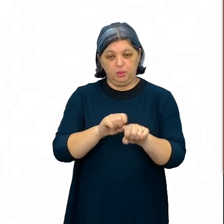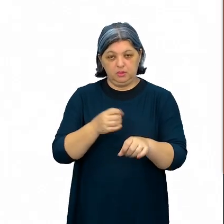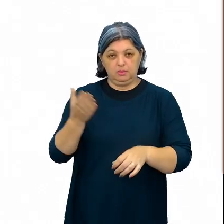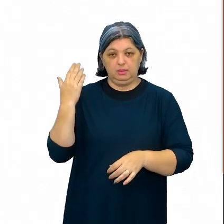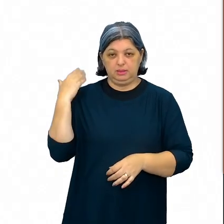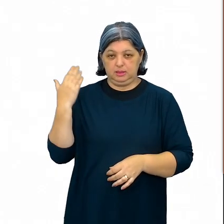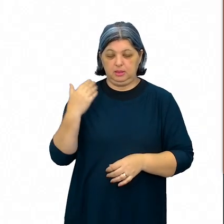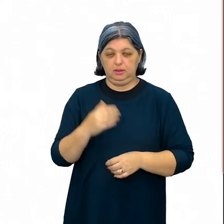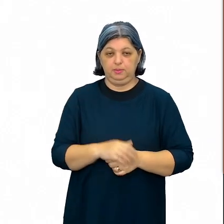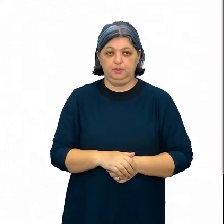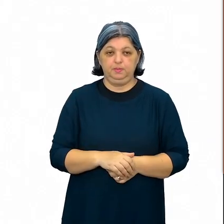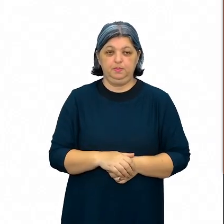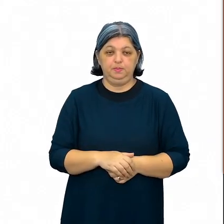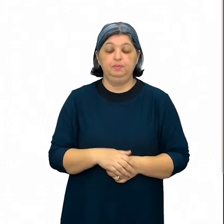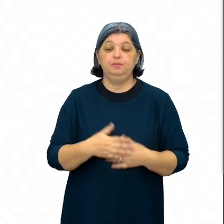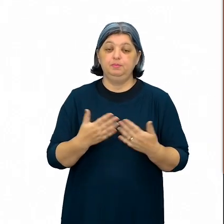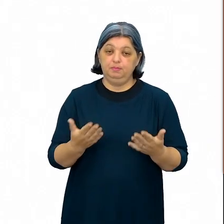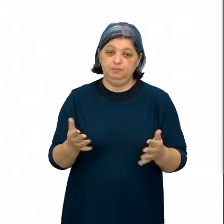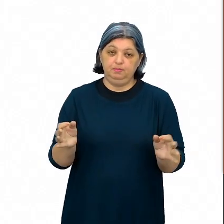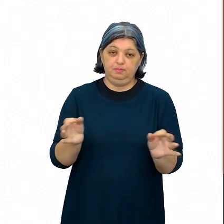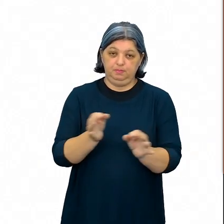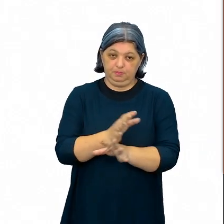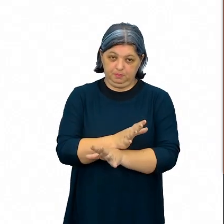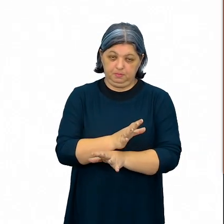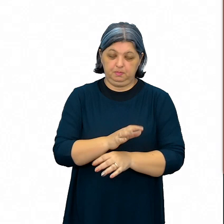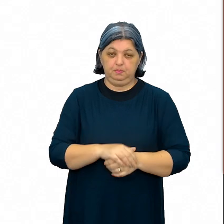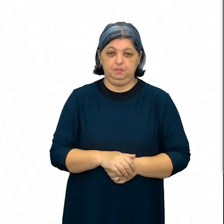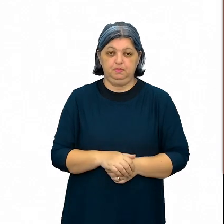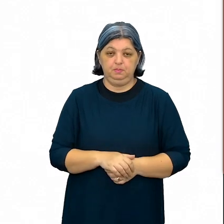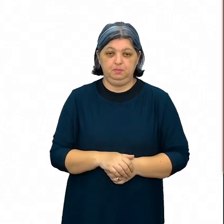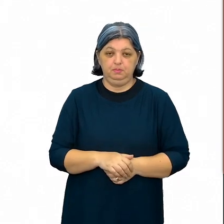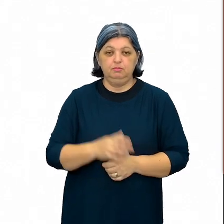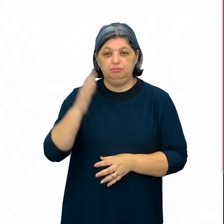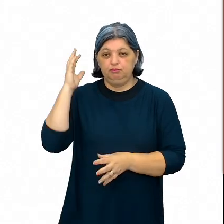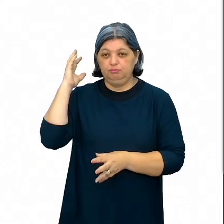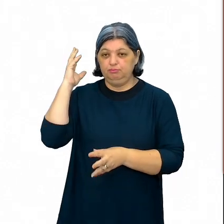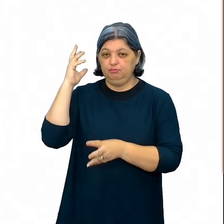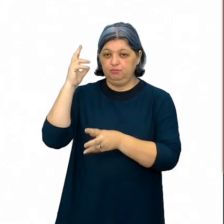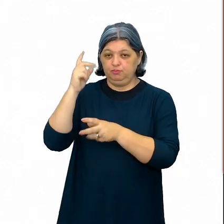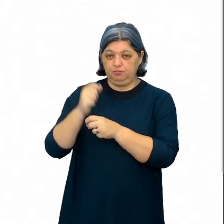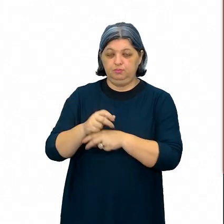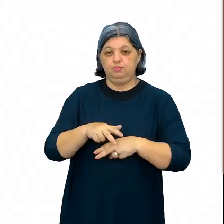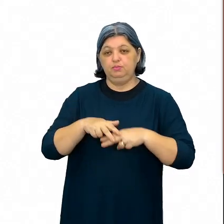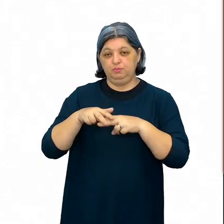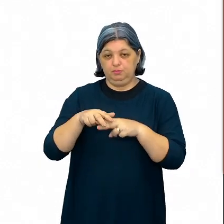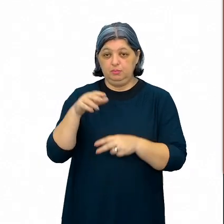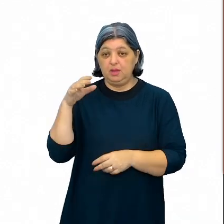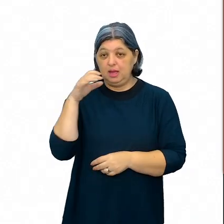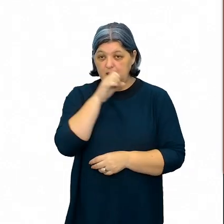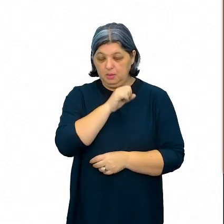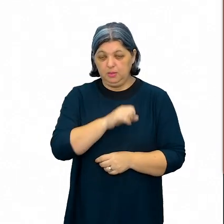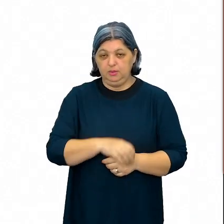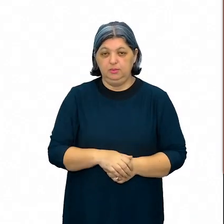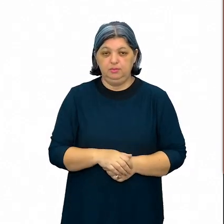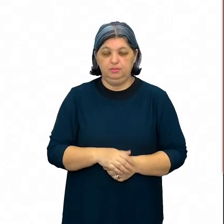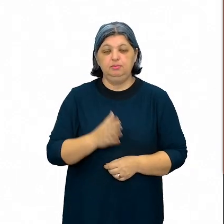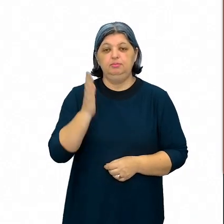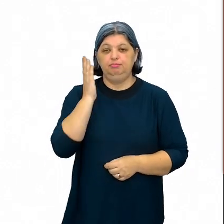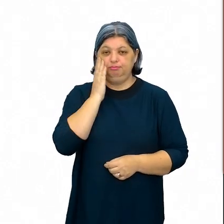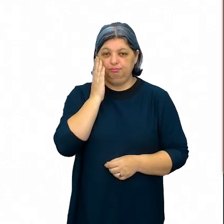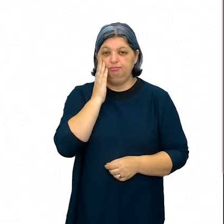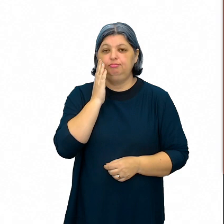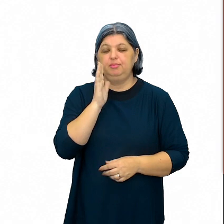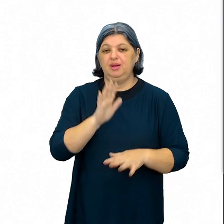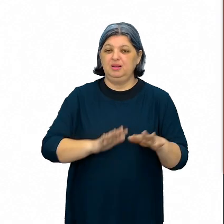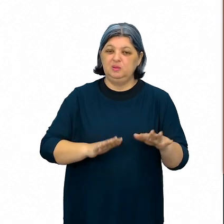tá bem bom feito isso então fazendo esse Resgate muito breve eu sei que é breve eu sei que o pessoal deve